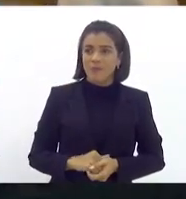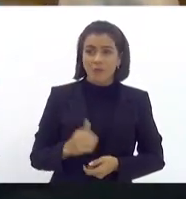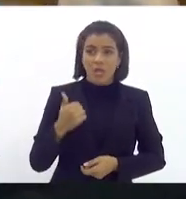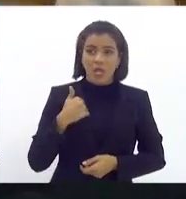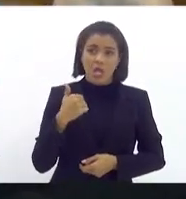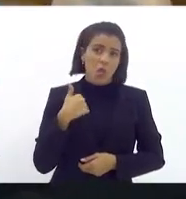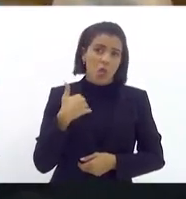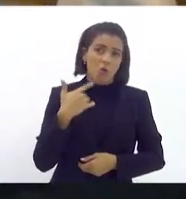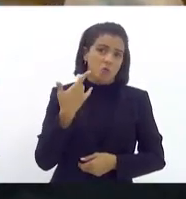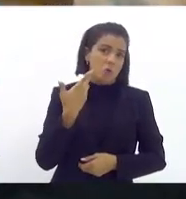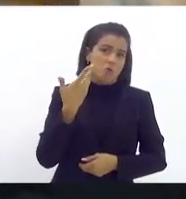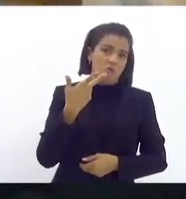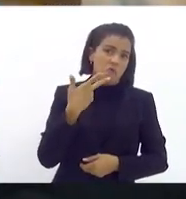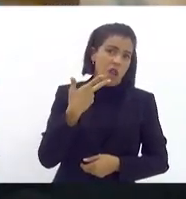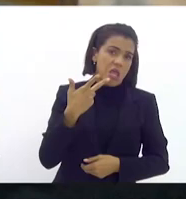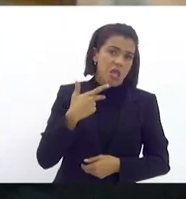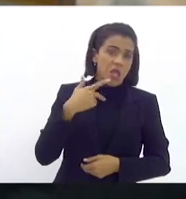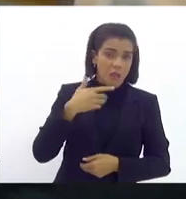para discutir